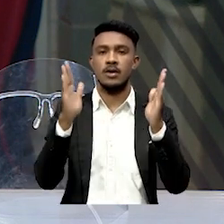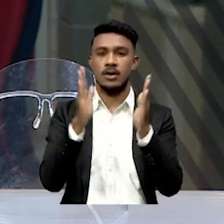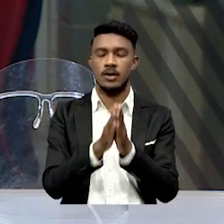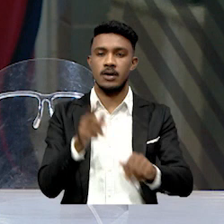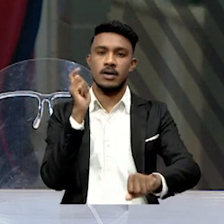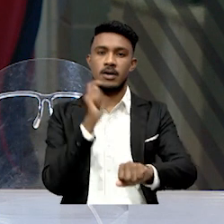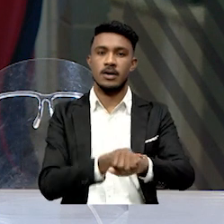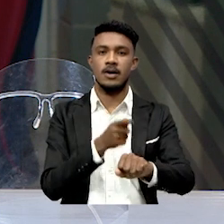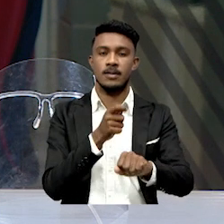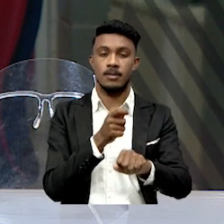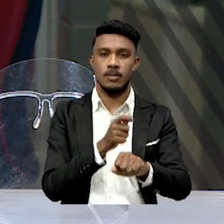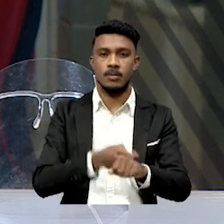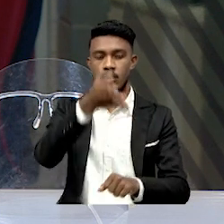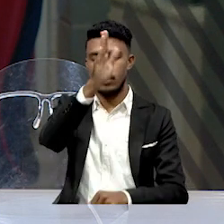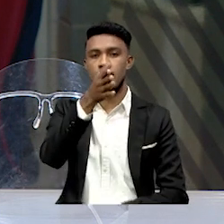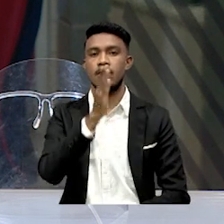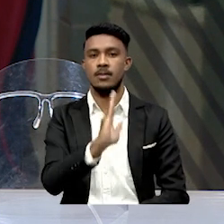durante Semana Santa.